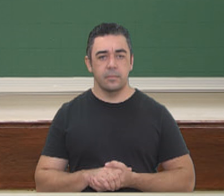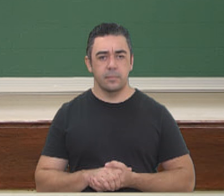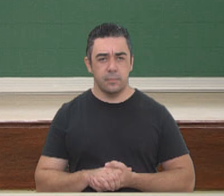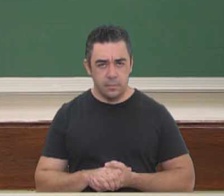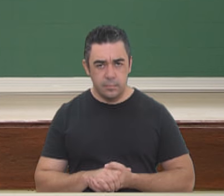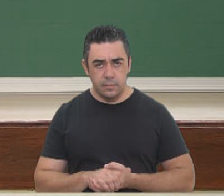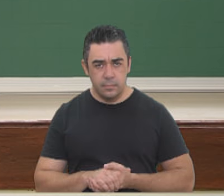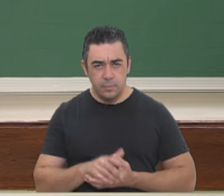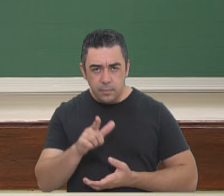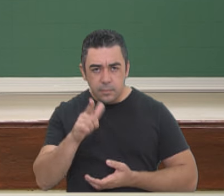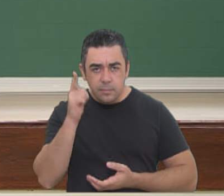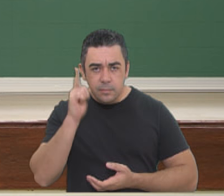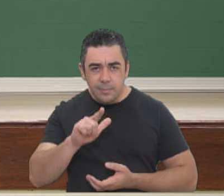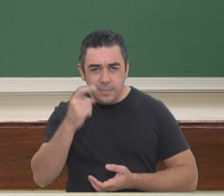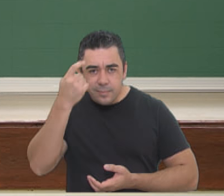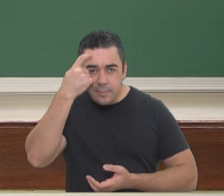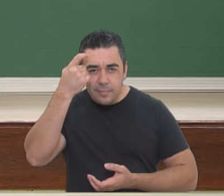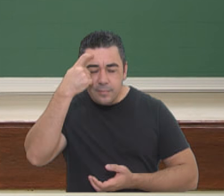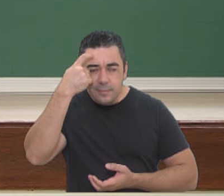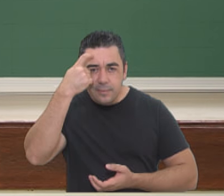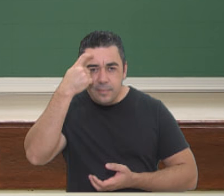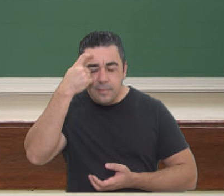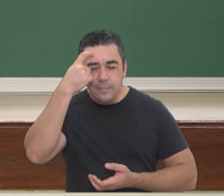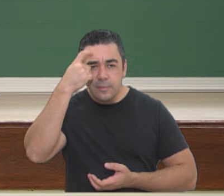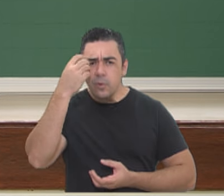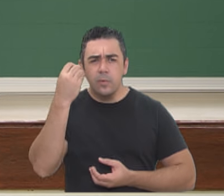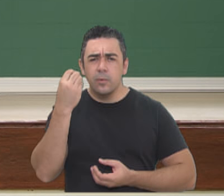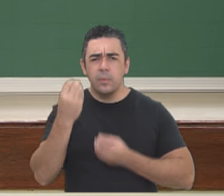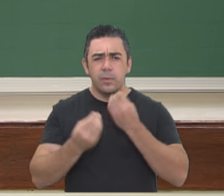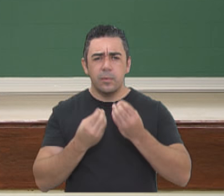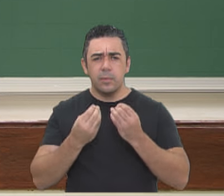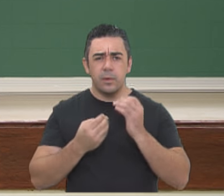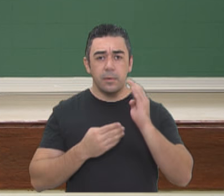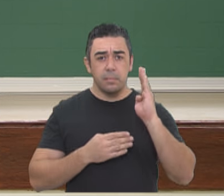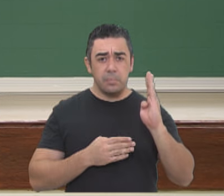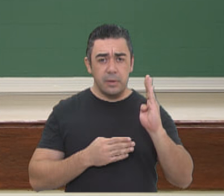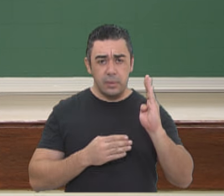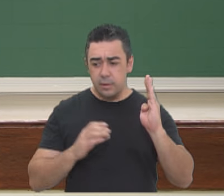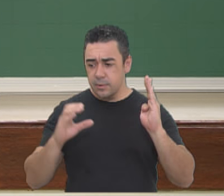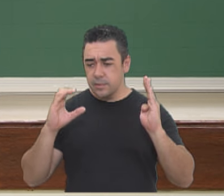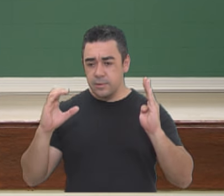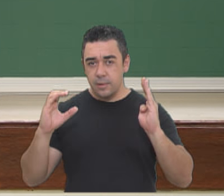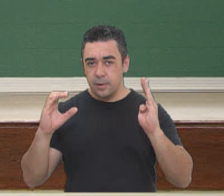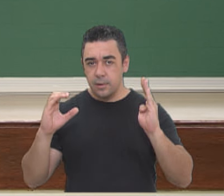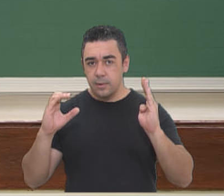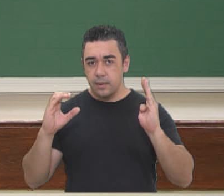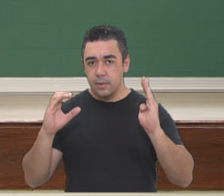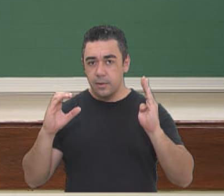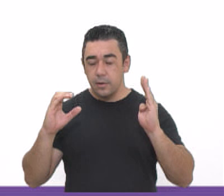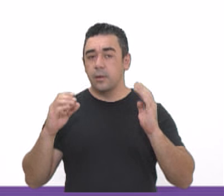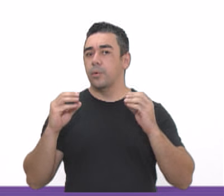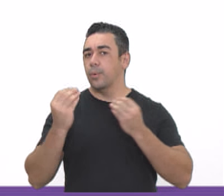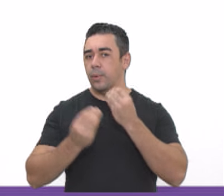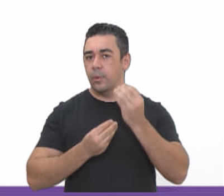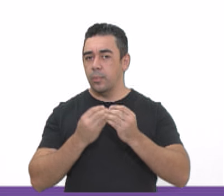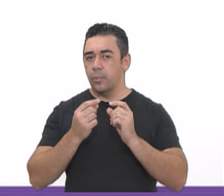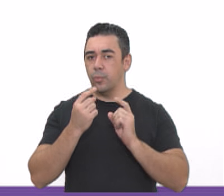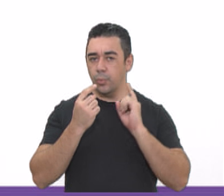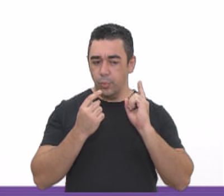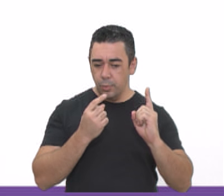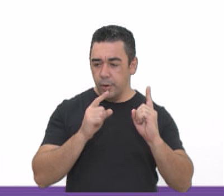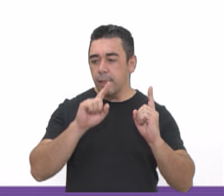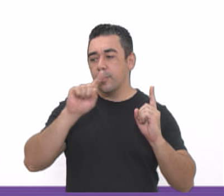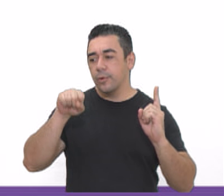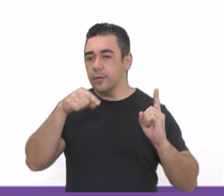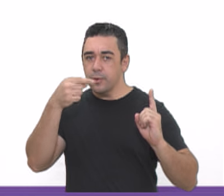E aí, pessoal, conseguiram pensar? Qual é a posição da cidade B e da cidade C, respectivamente? Vamos